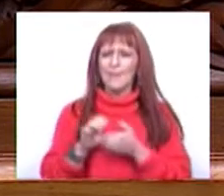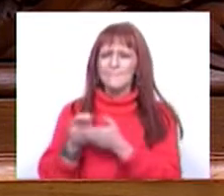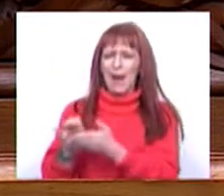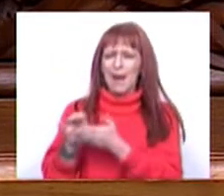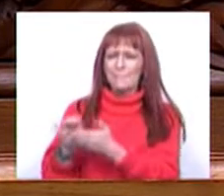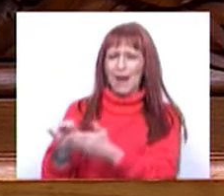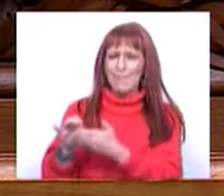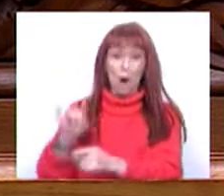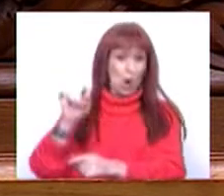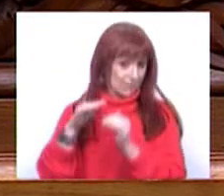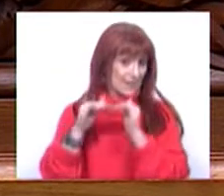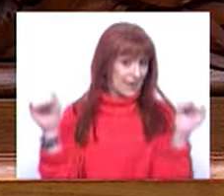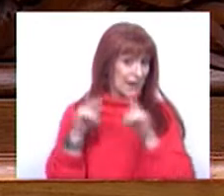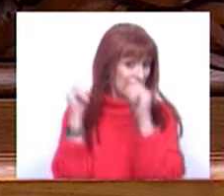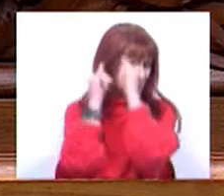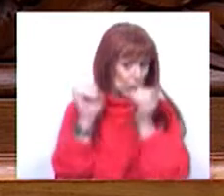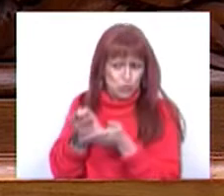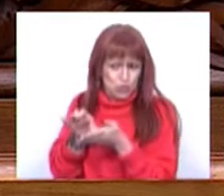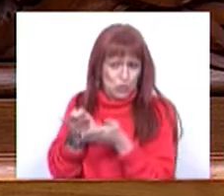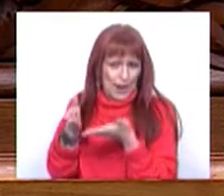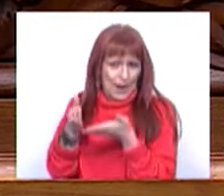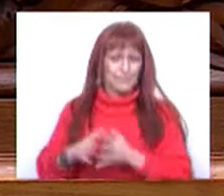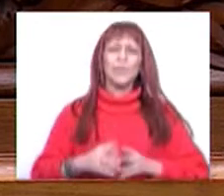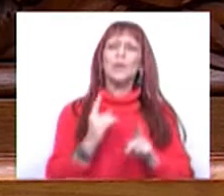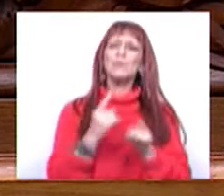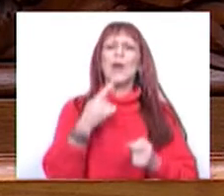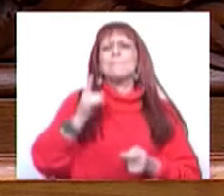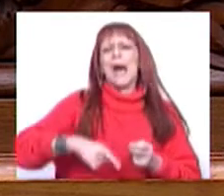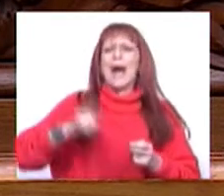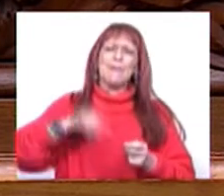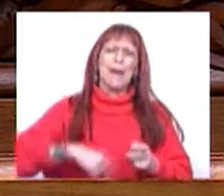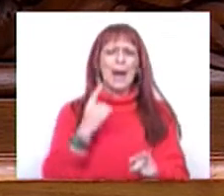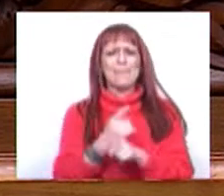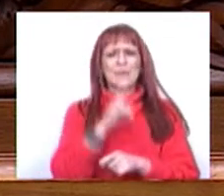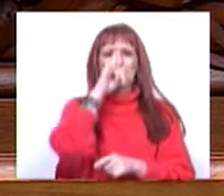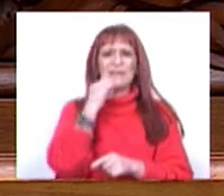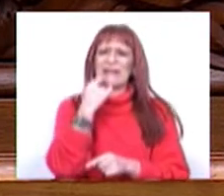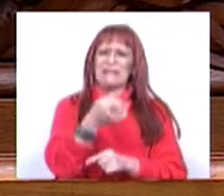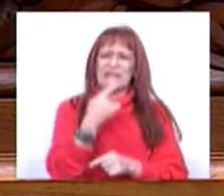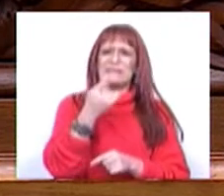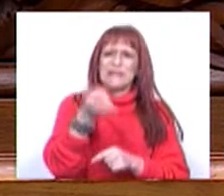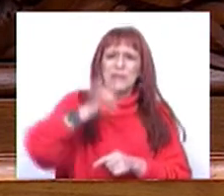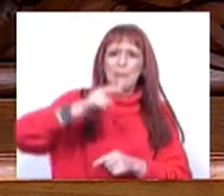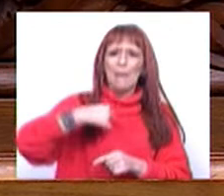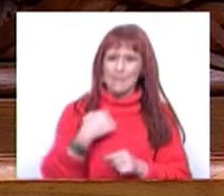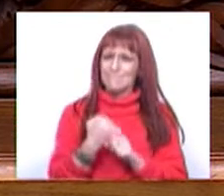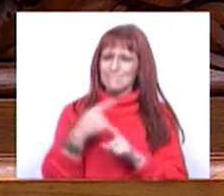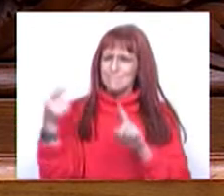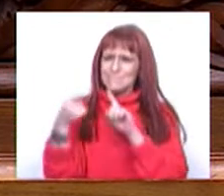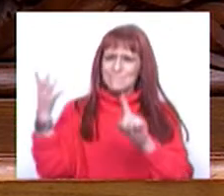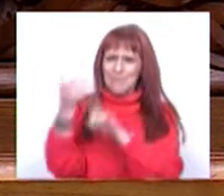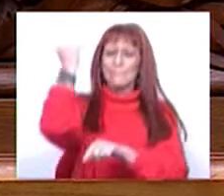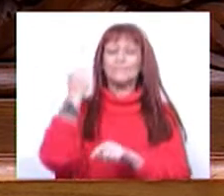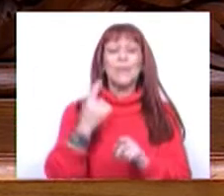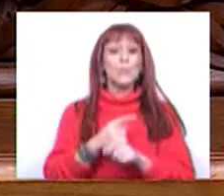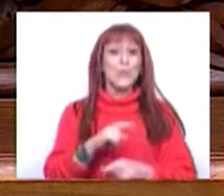financiada, mesmo a nível internacional. Porque repetir muitas vezes a mesma mentira funciona. E